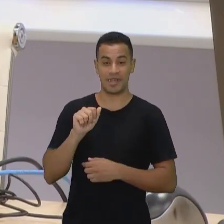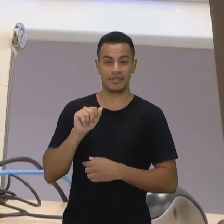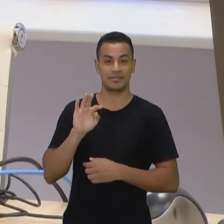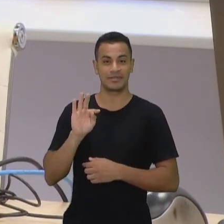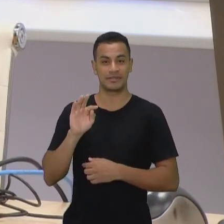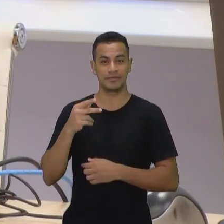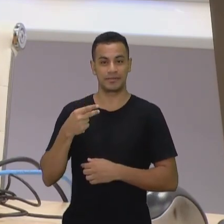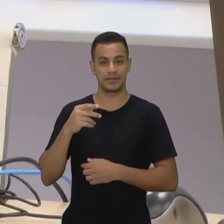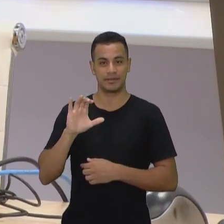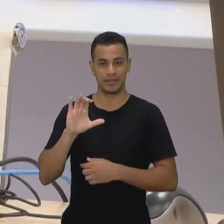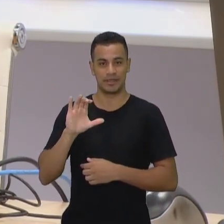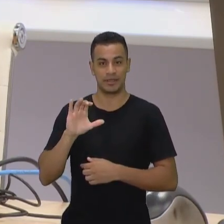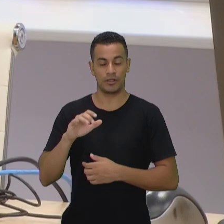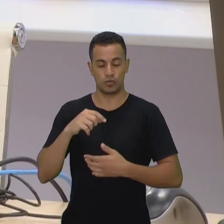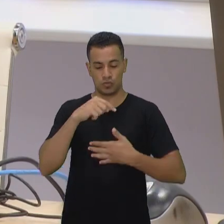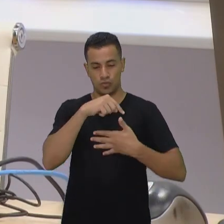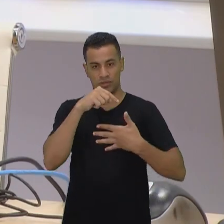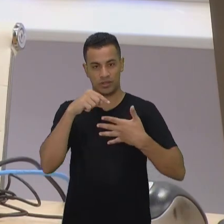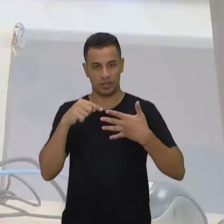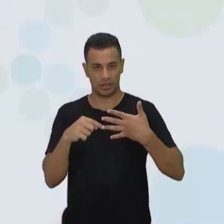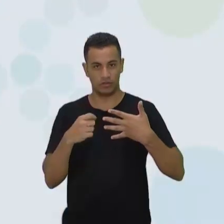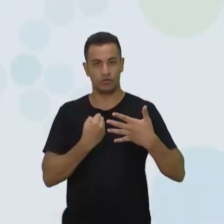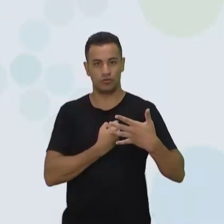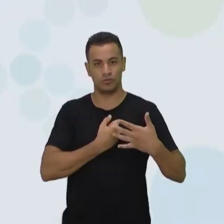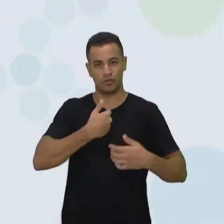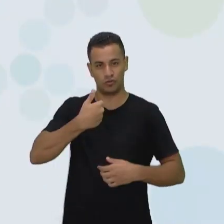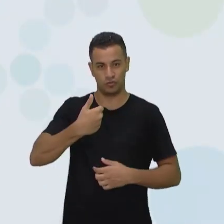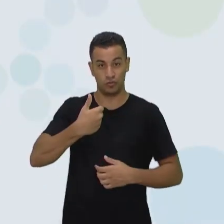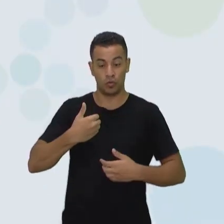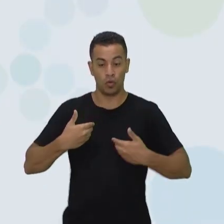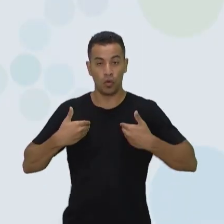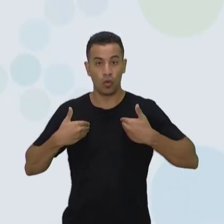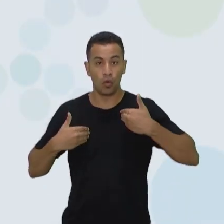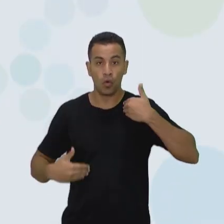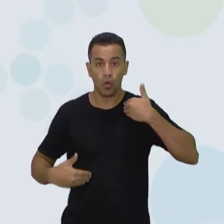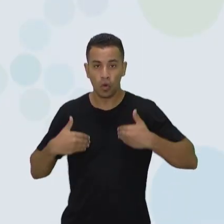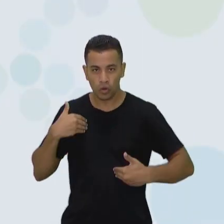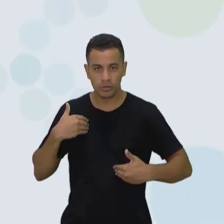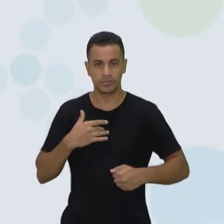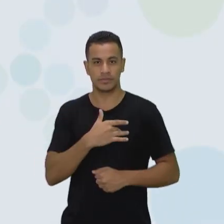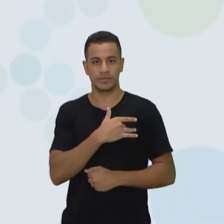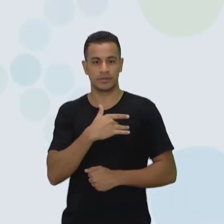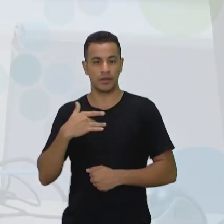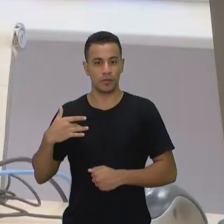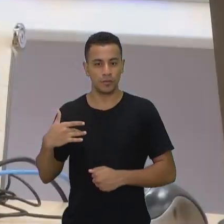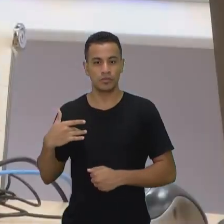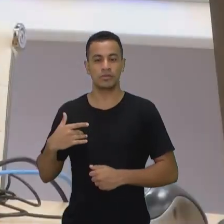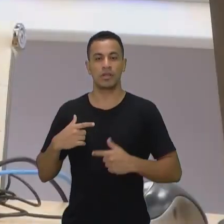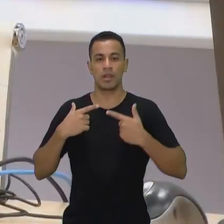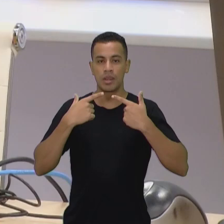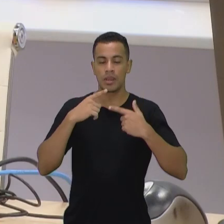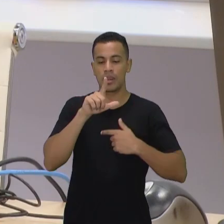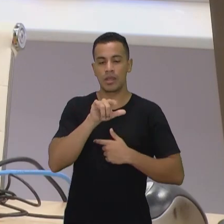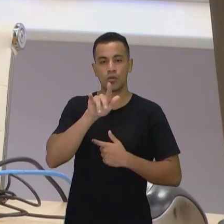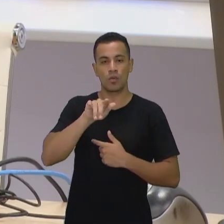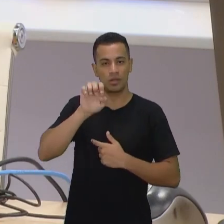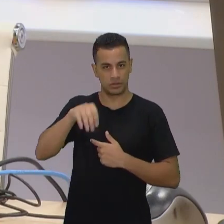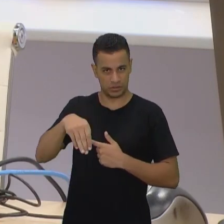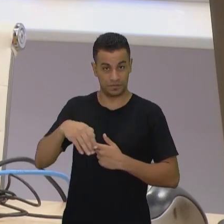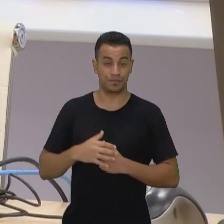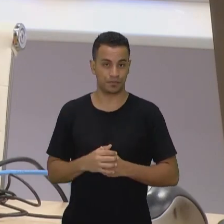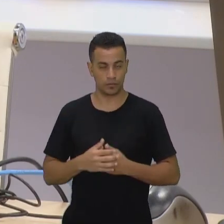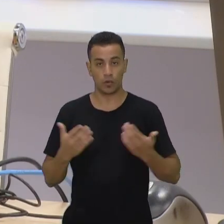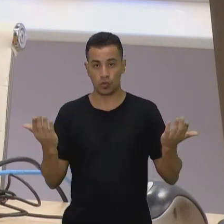Unidade Curricular 1, Corpo, Saúde e Linguagens. E hoje a gente vai falar um pouquinho sobre metodologias ativas,